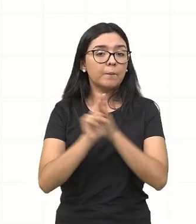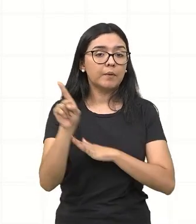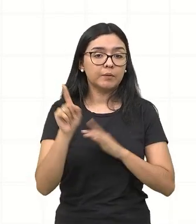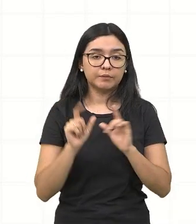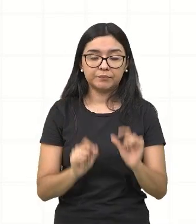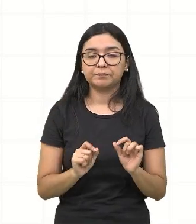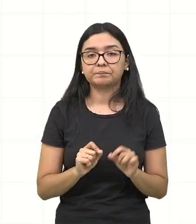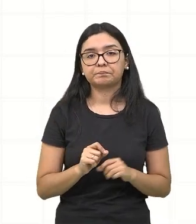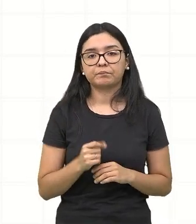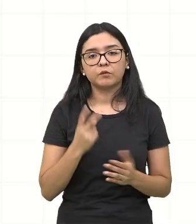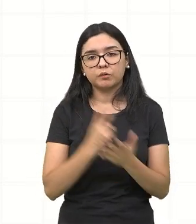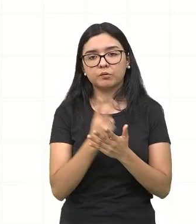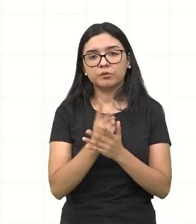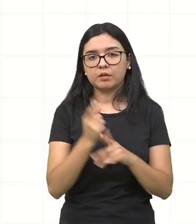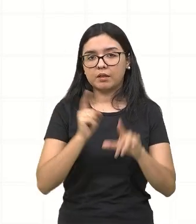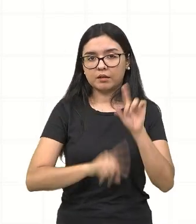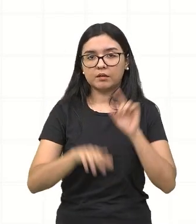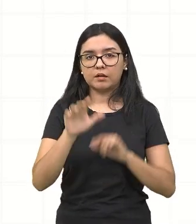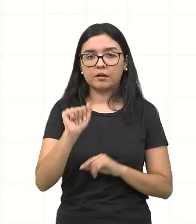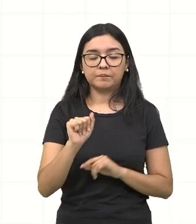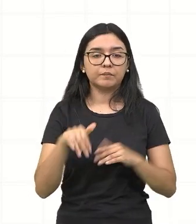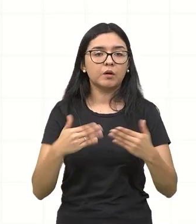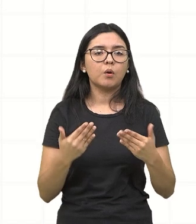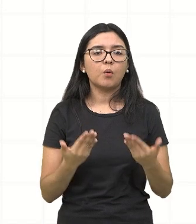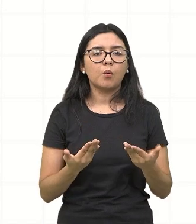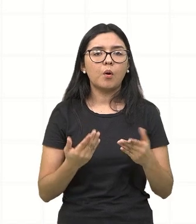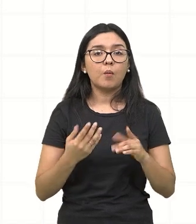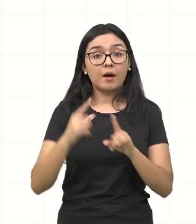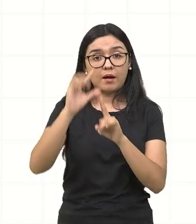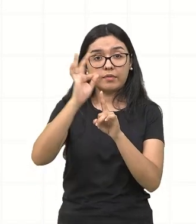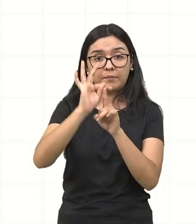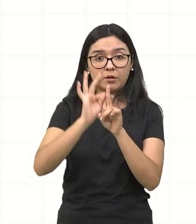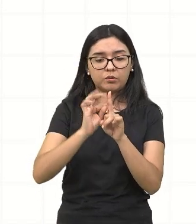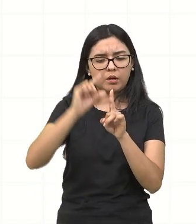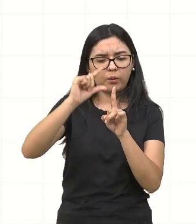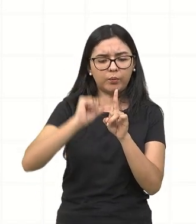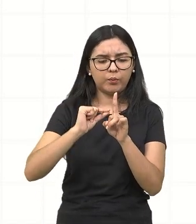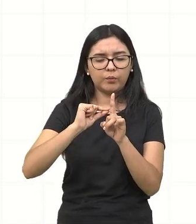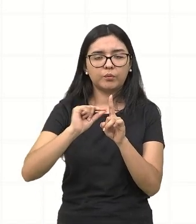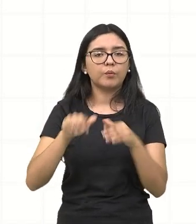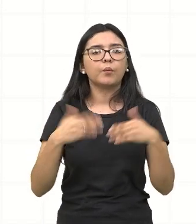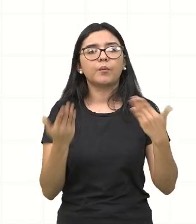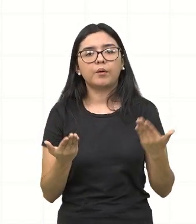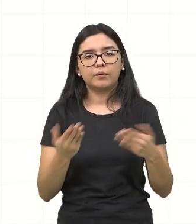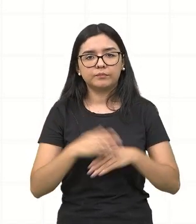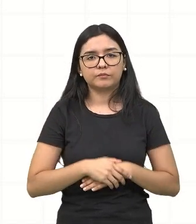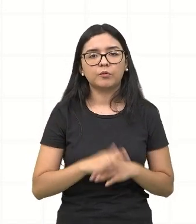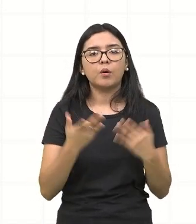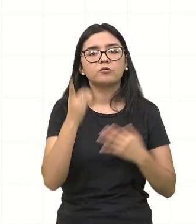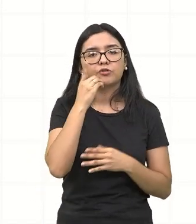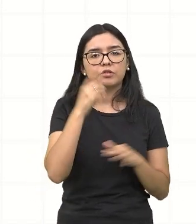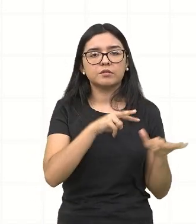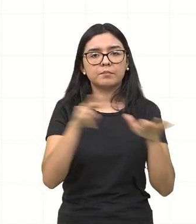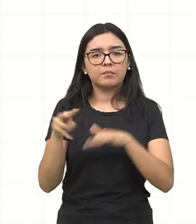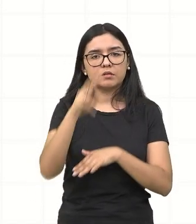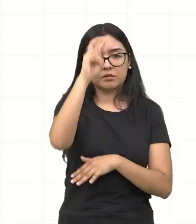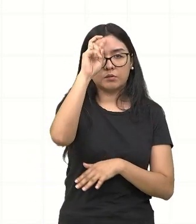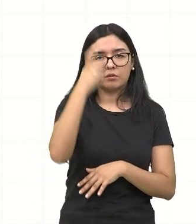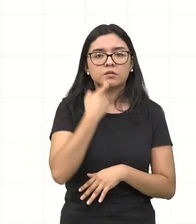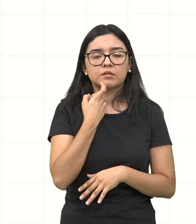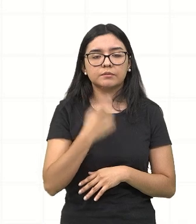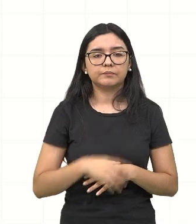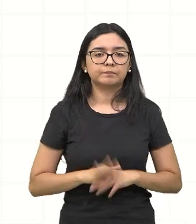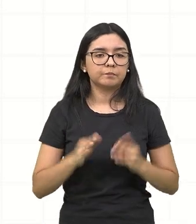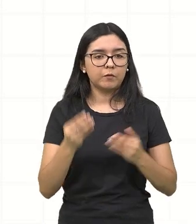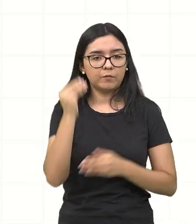pensando aqui na letra A, se eu te perguntasse qual seria a menor temperatura prevista? Qual seria a menor, hein? Bora olhar o nosso